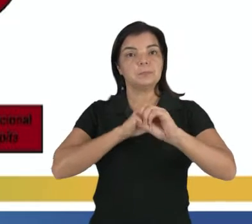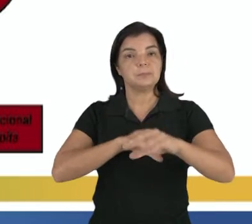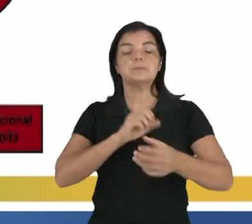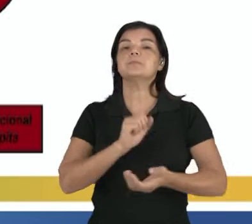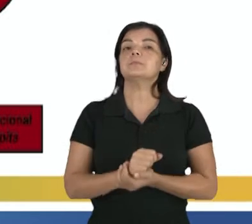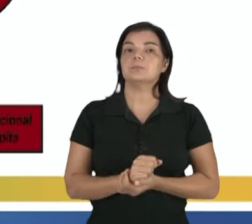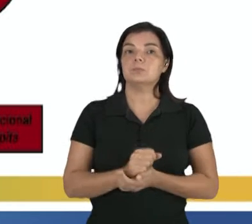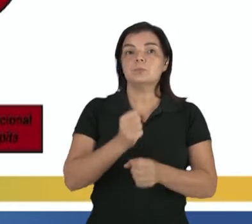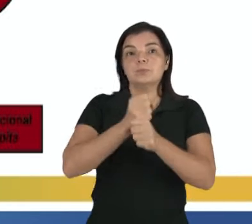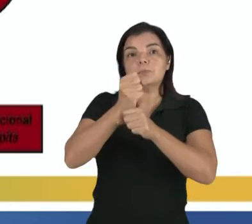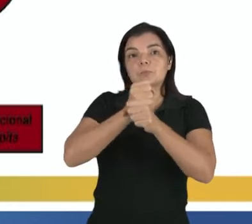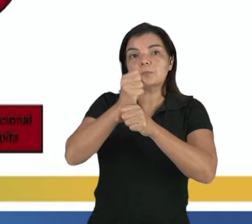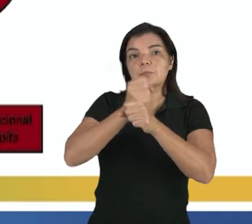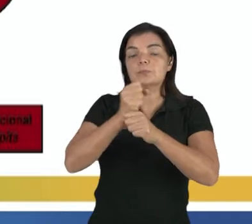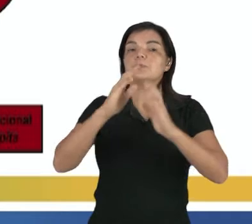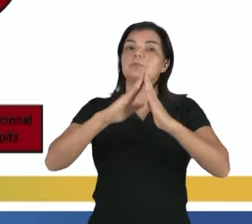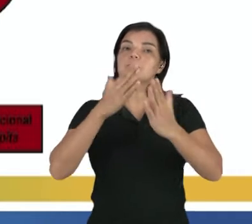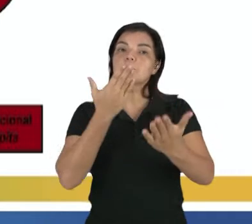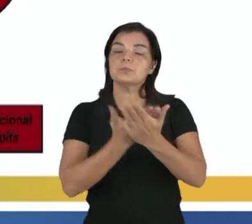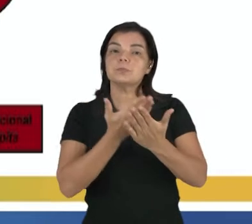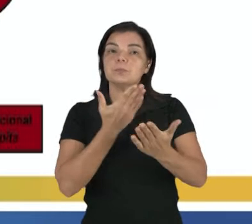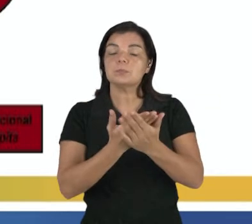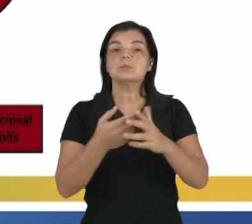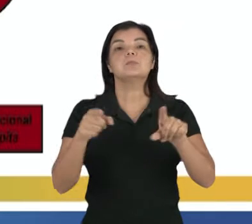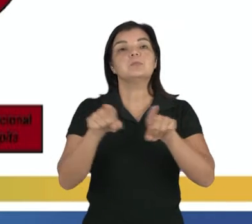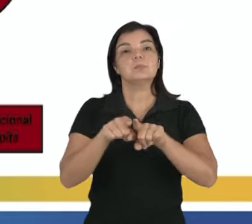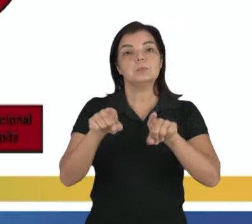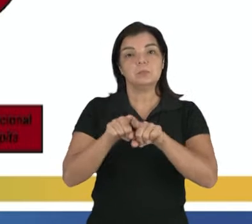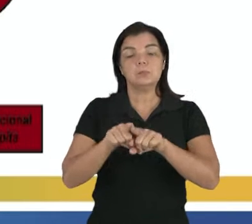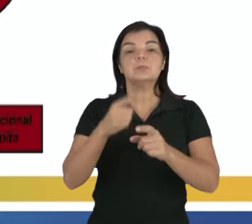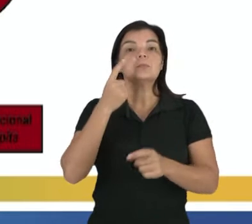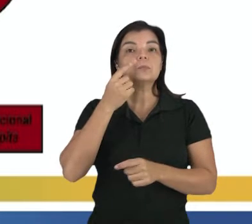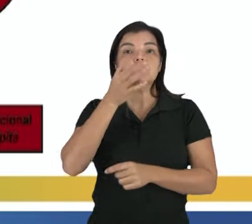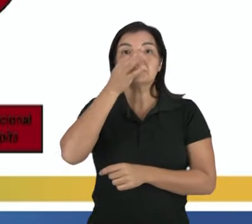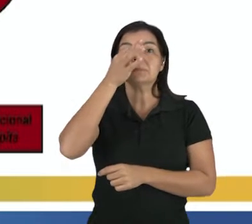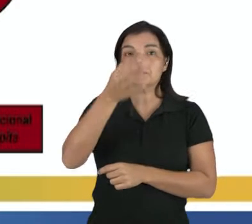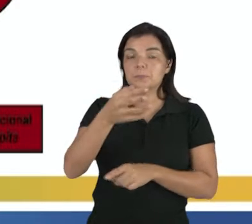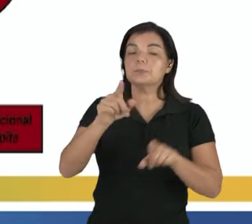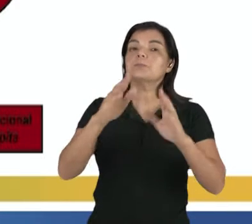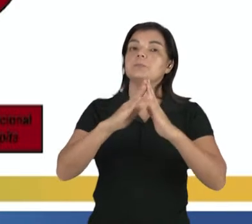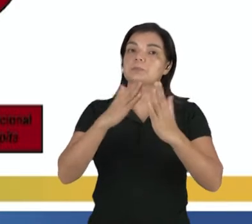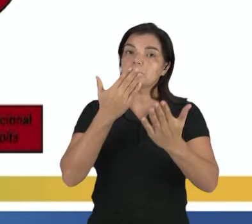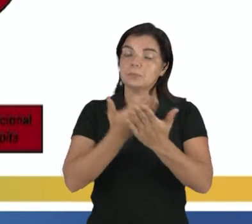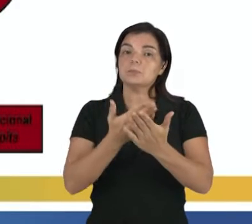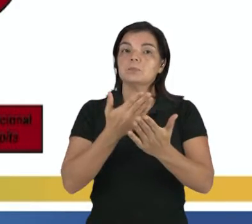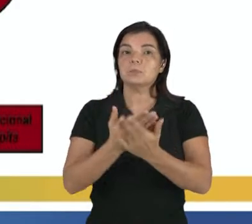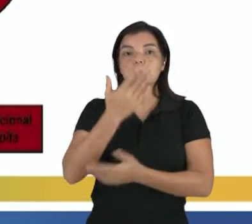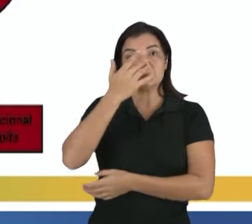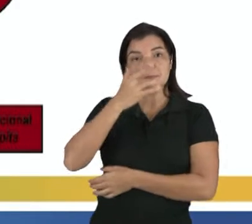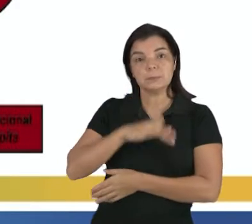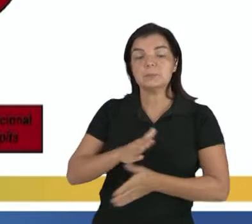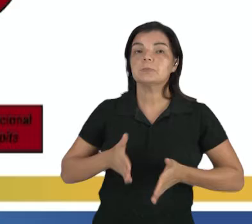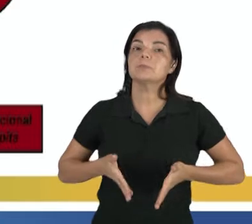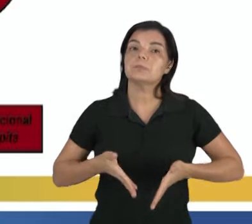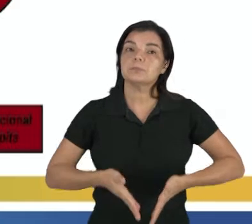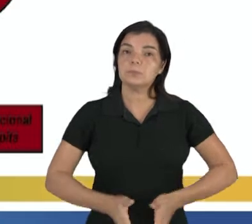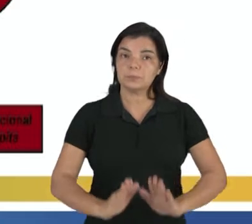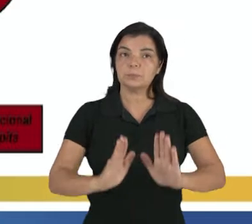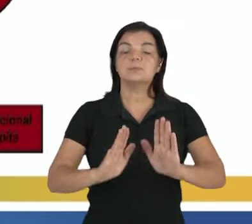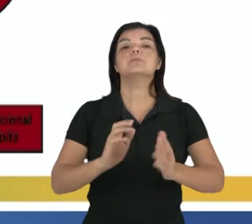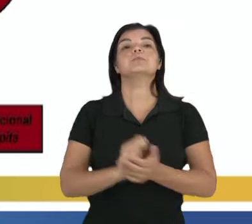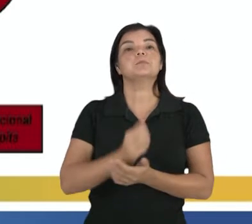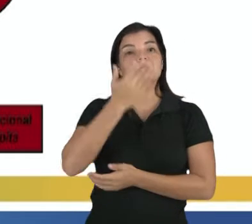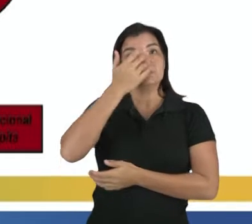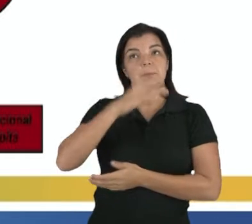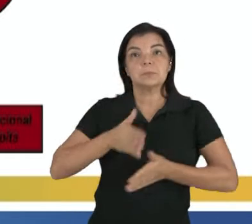é medida em anos de escolaridade e também a expectativa de anos de escolaridade quando uma criança nasce. Então, quando